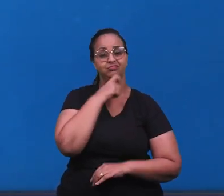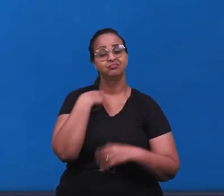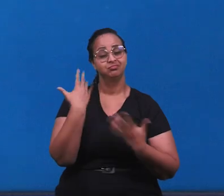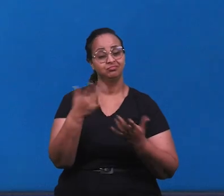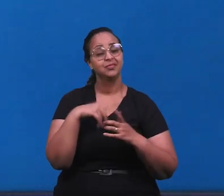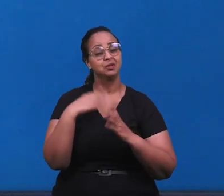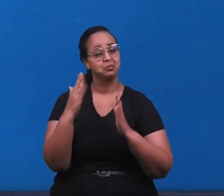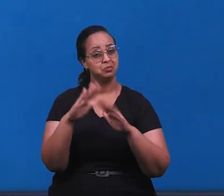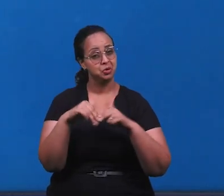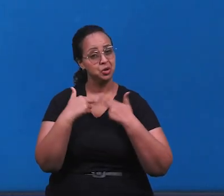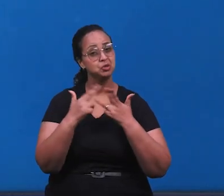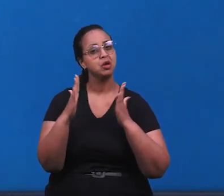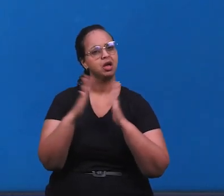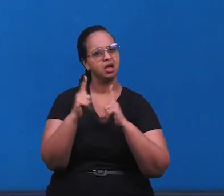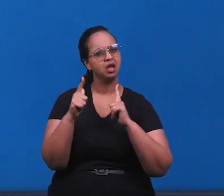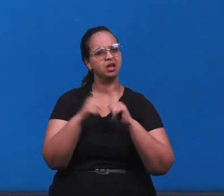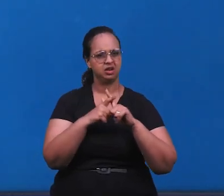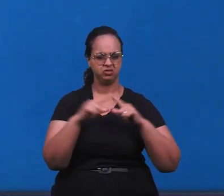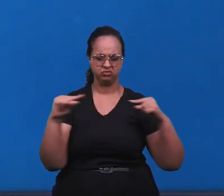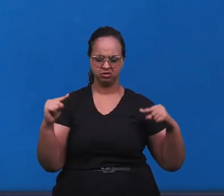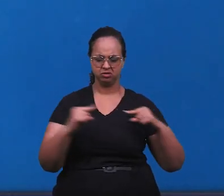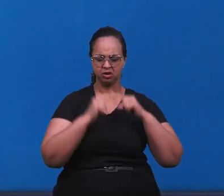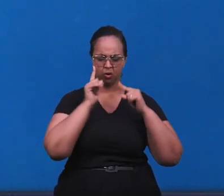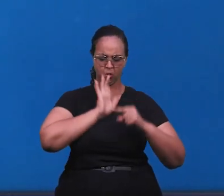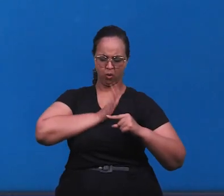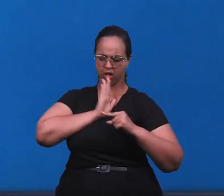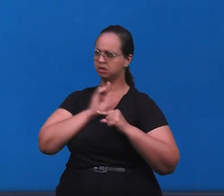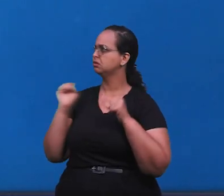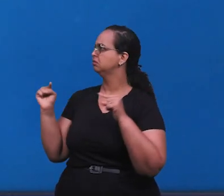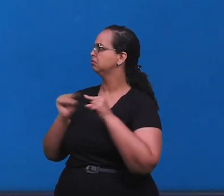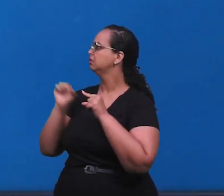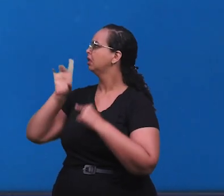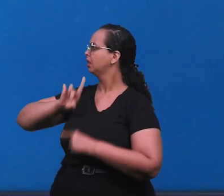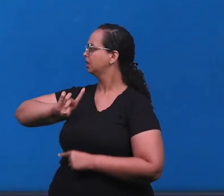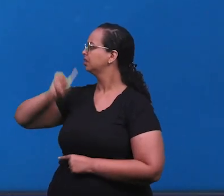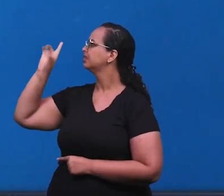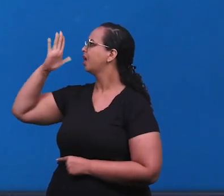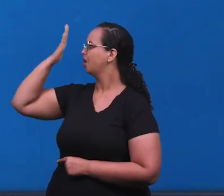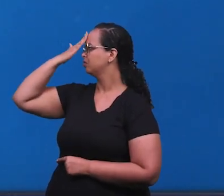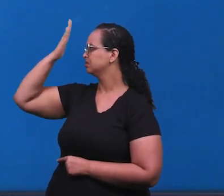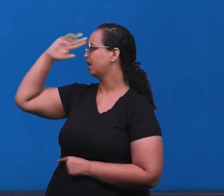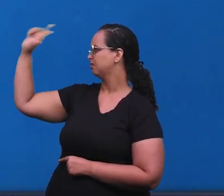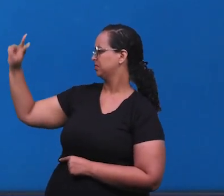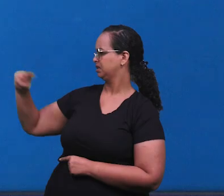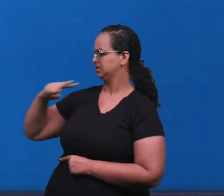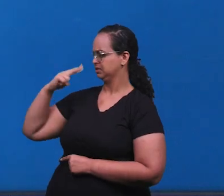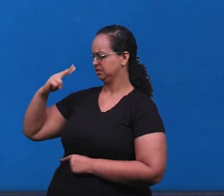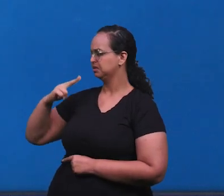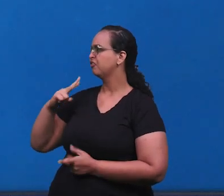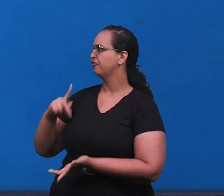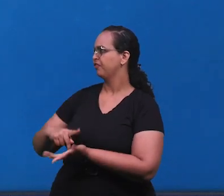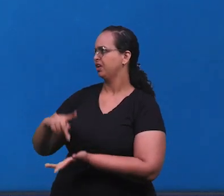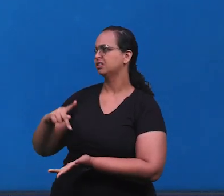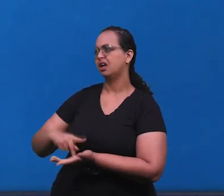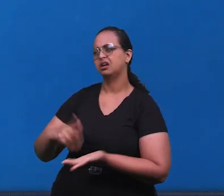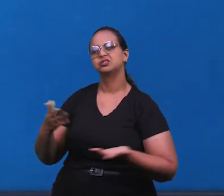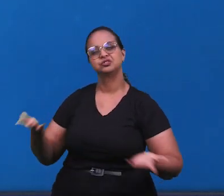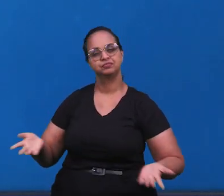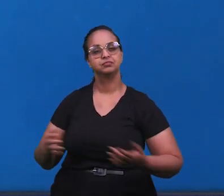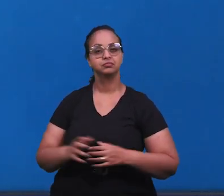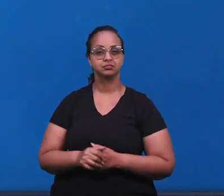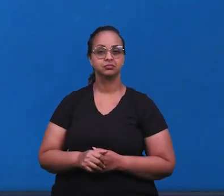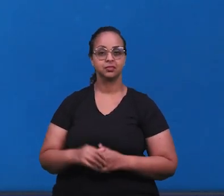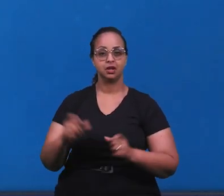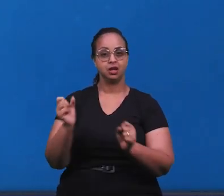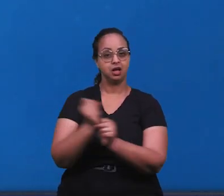dentro dela, né? Dentro dela, na religião, ela tem nome de vida, mas dentro dela está morta. A obra não, a